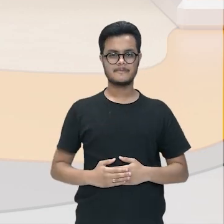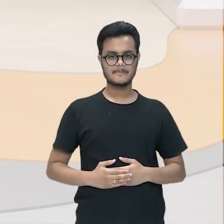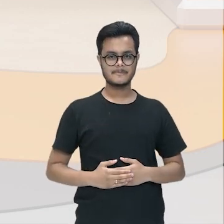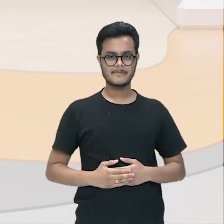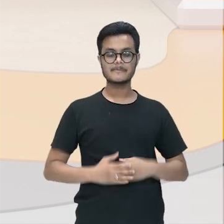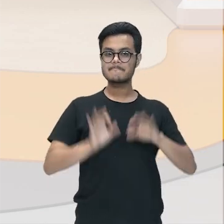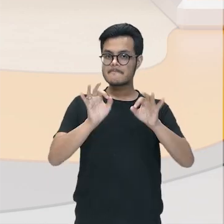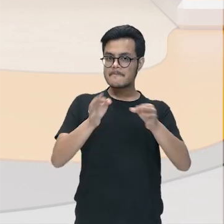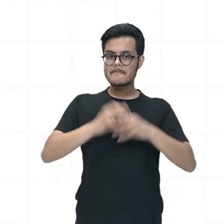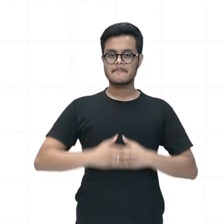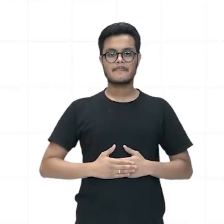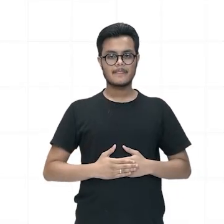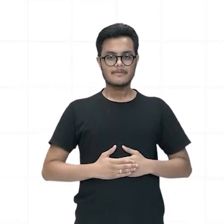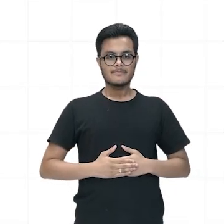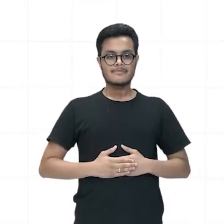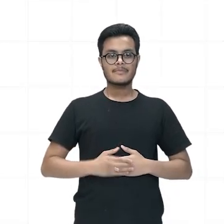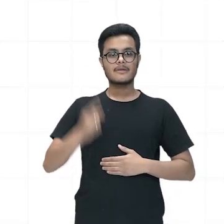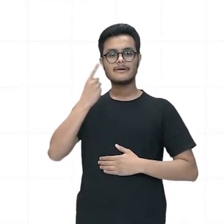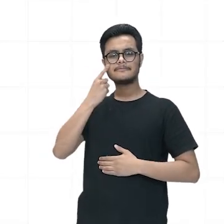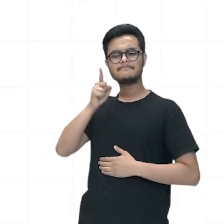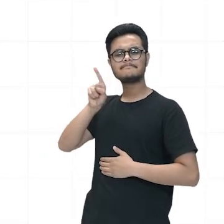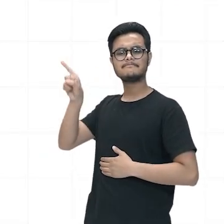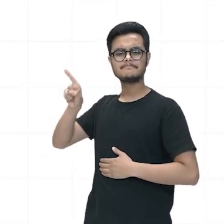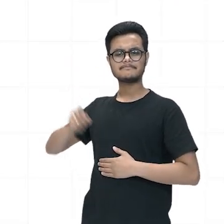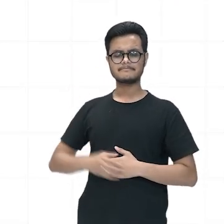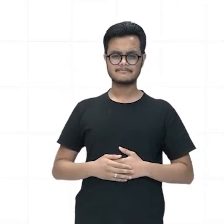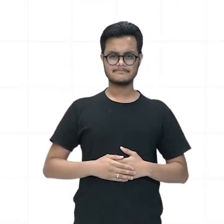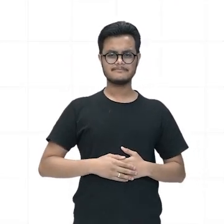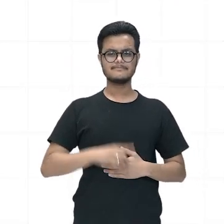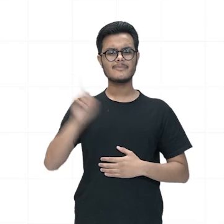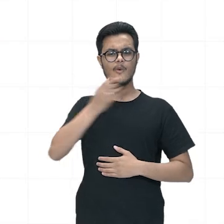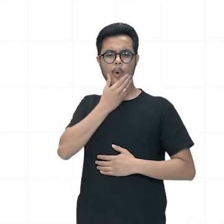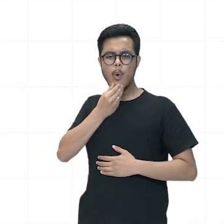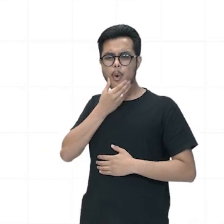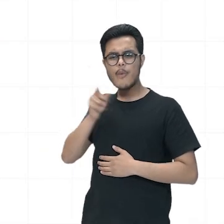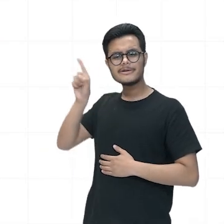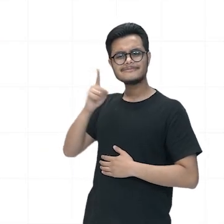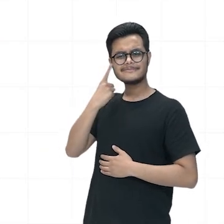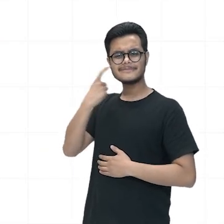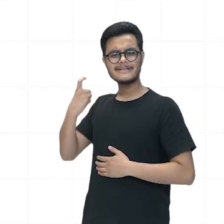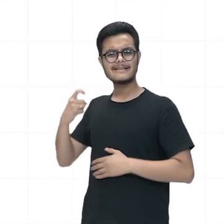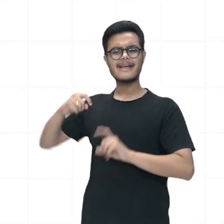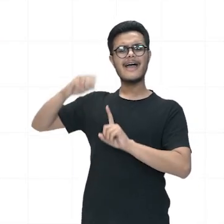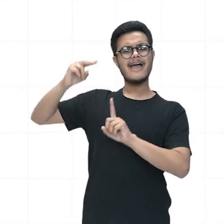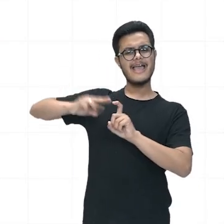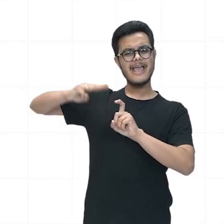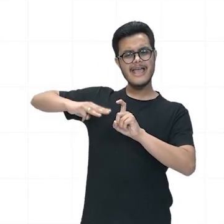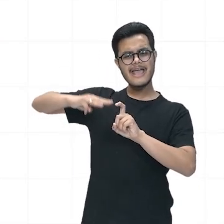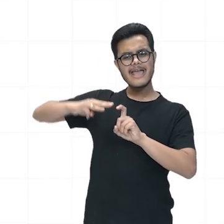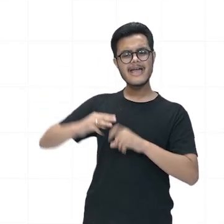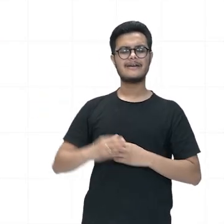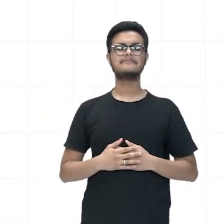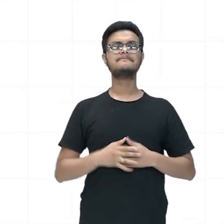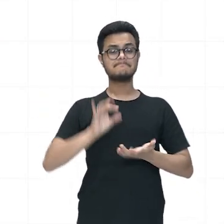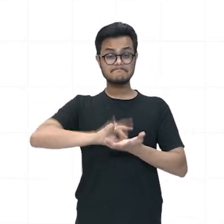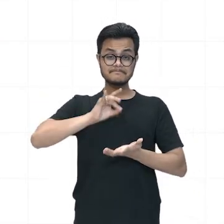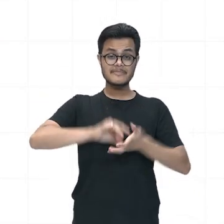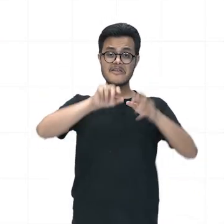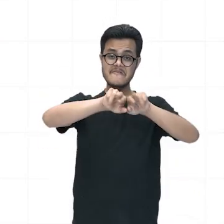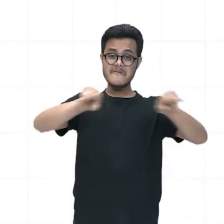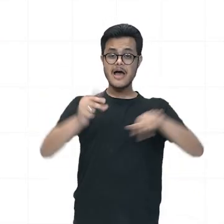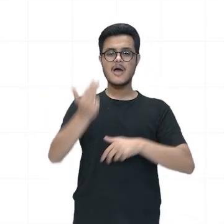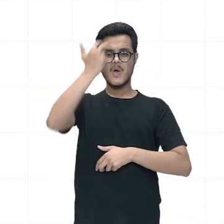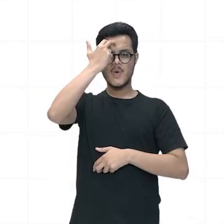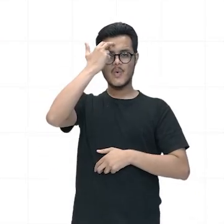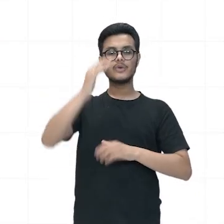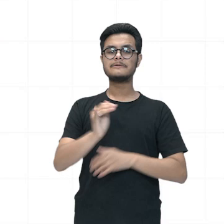ok? Acompanha ali comigo, olha só uma imagenzinha bem interessante para vocês. Entre os vários elementos da cultura dos gregos,